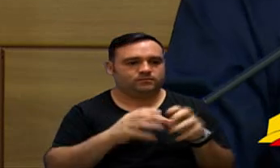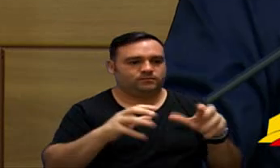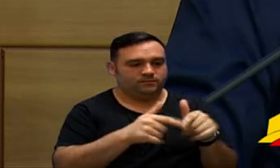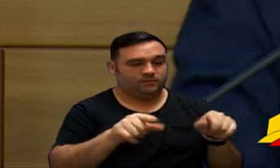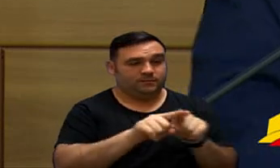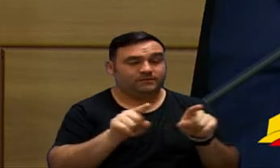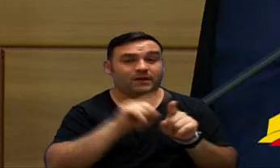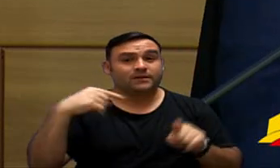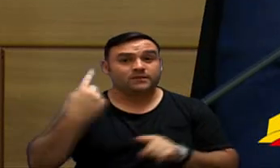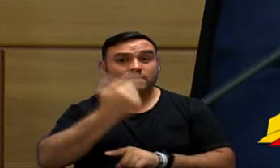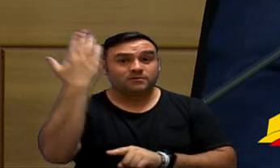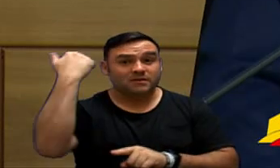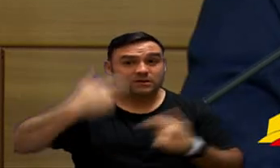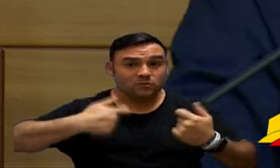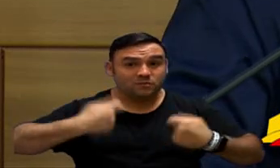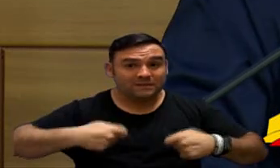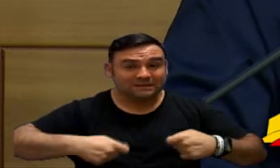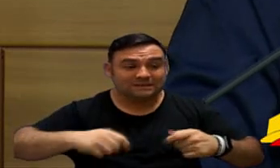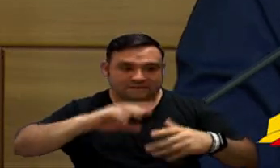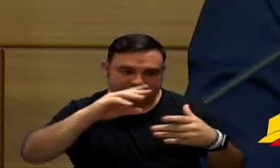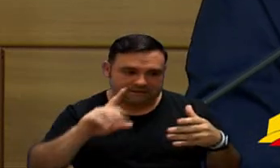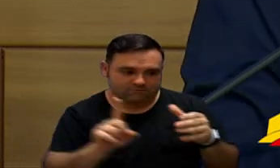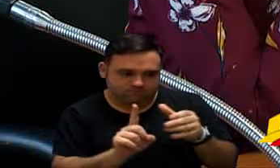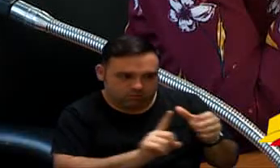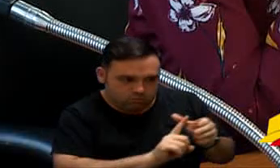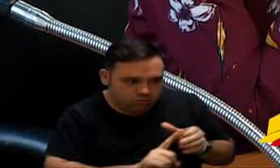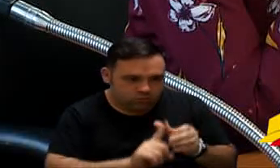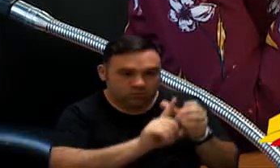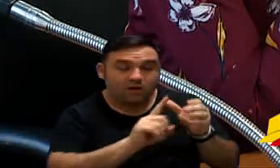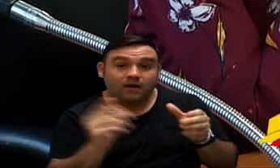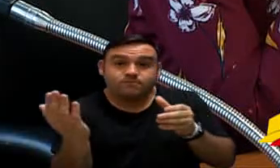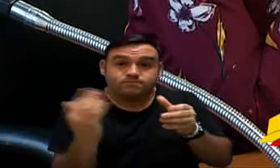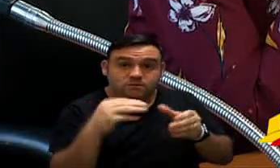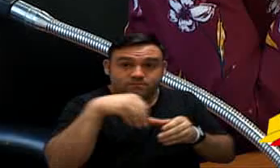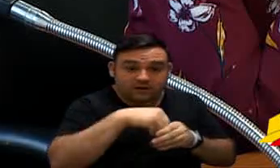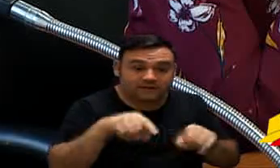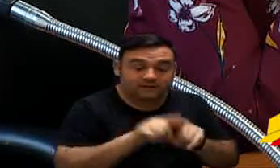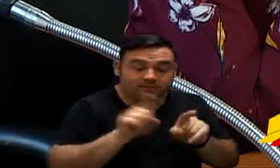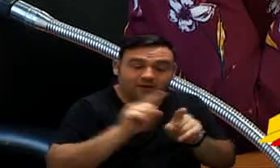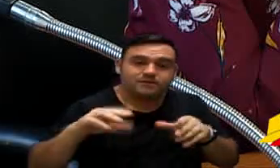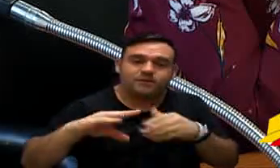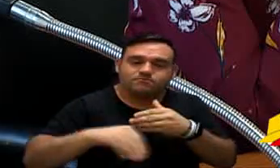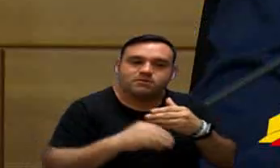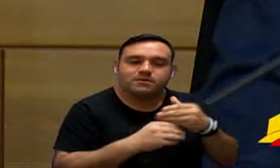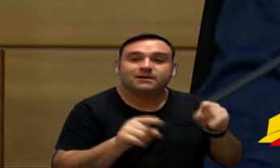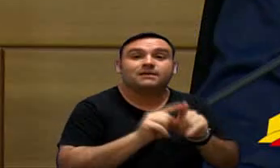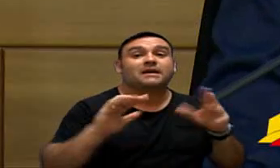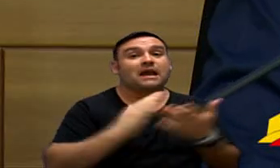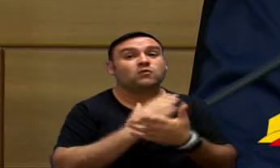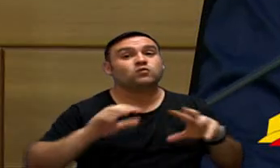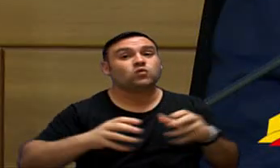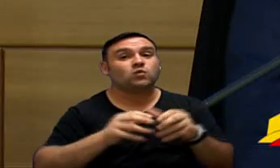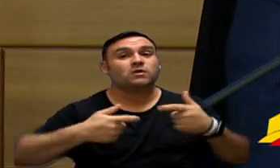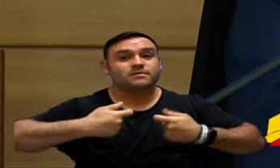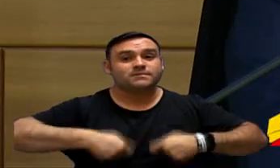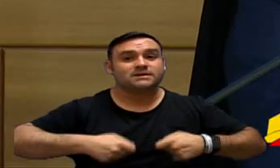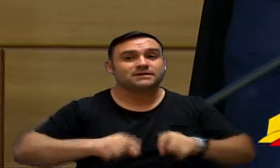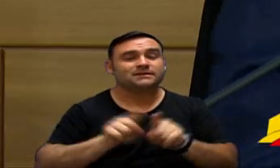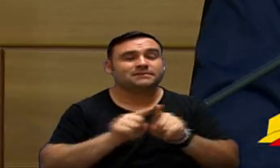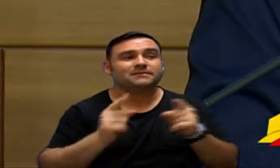vereadora, que nós estávamos precisando recompor, trazer, e, além de recompor, algumas categorias que a gente